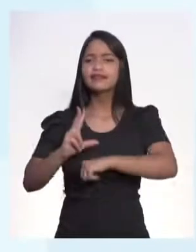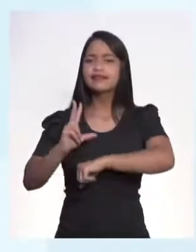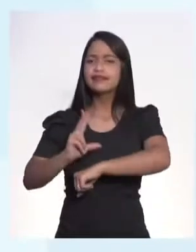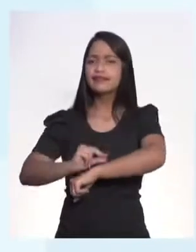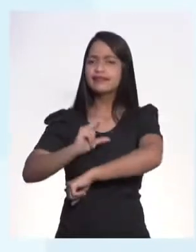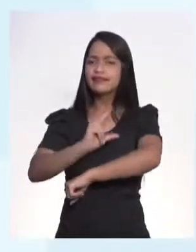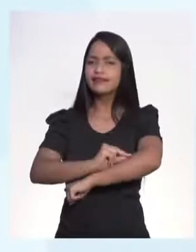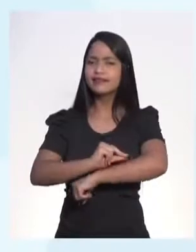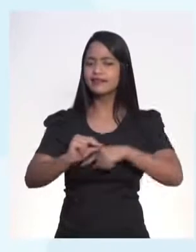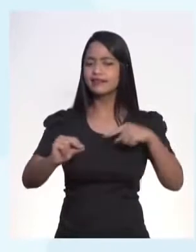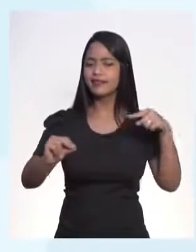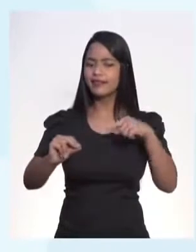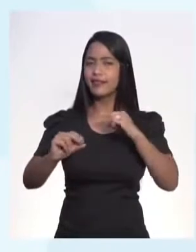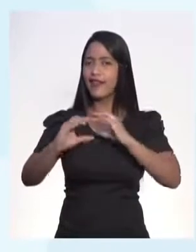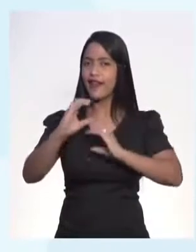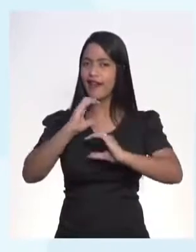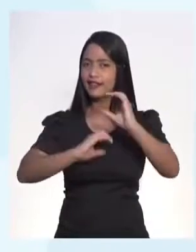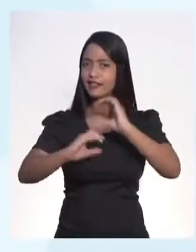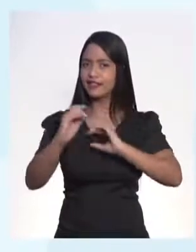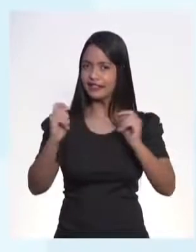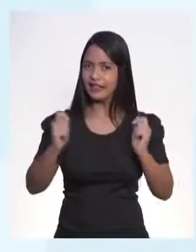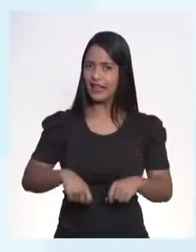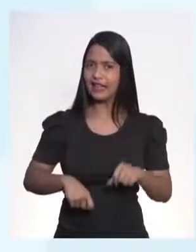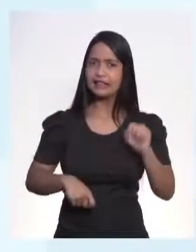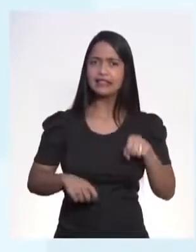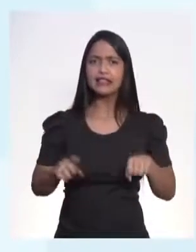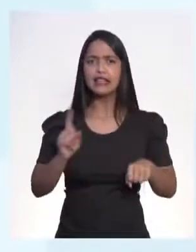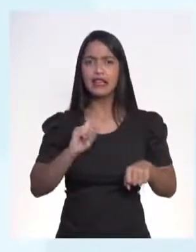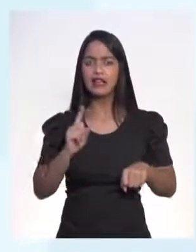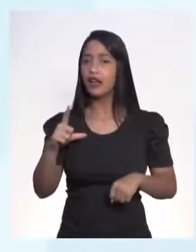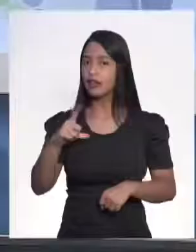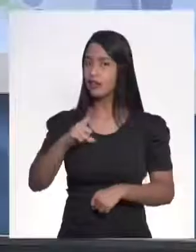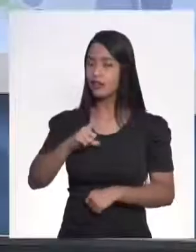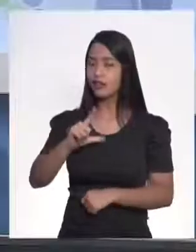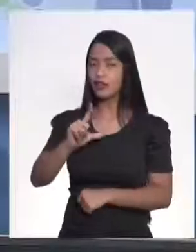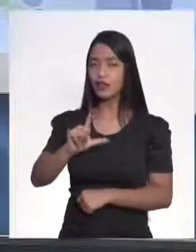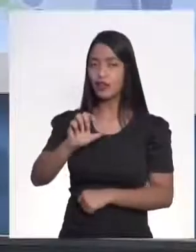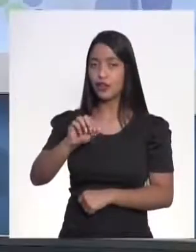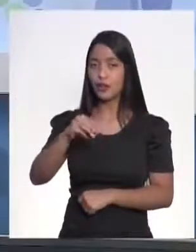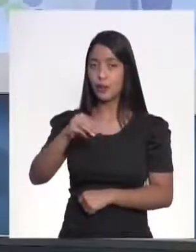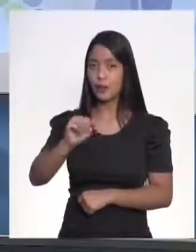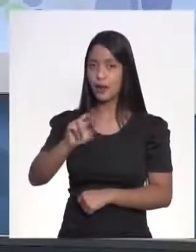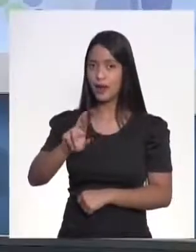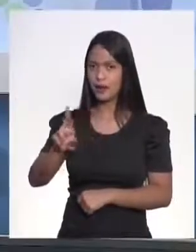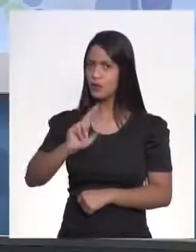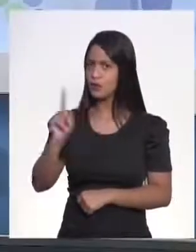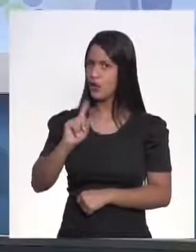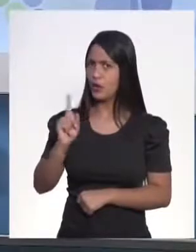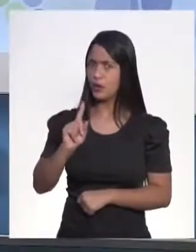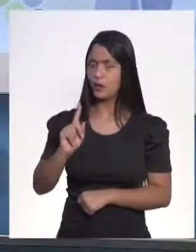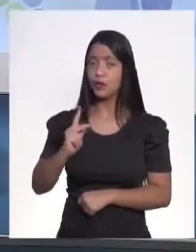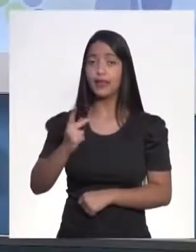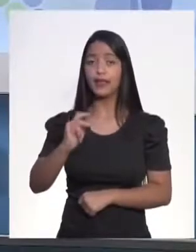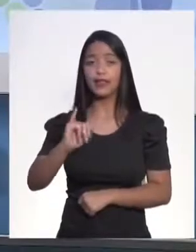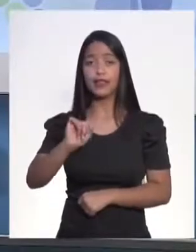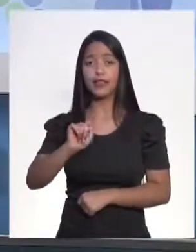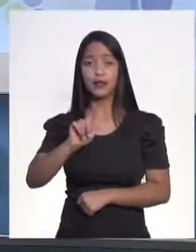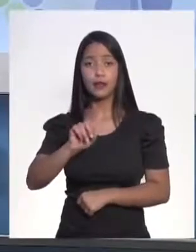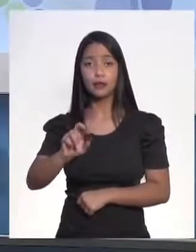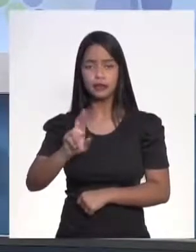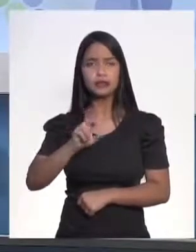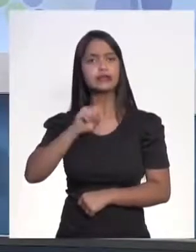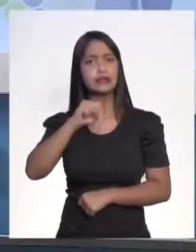canta fala para gente sim ou não não alguém colocou aqui ó Leomar o Iago colocou assim a ou não